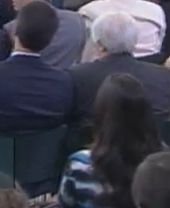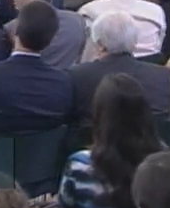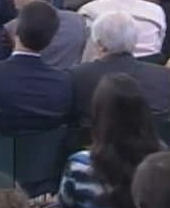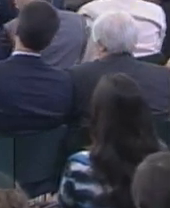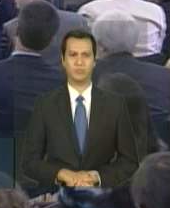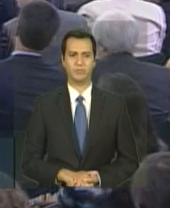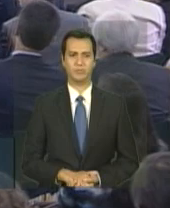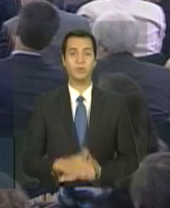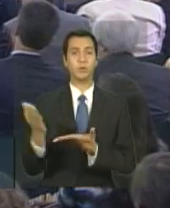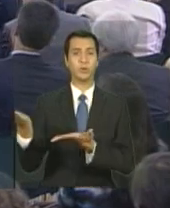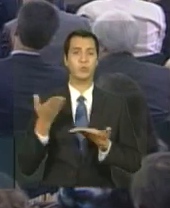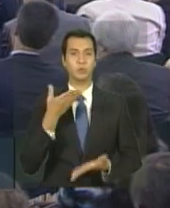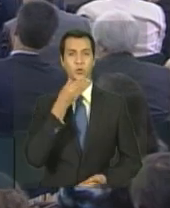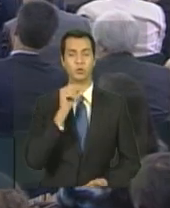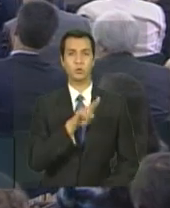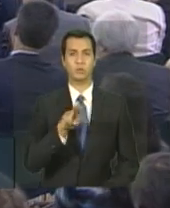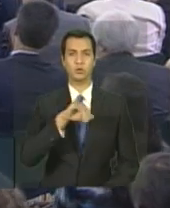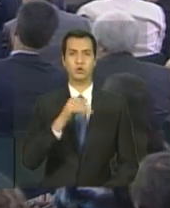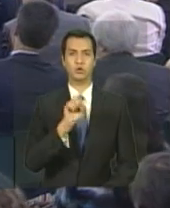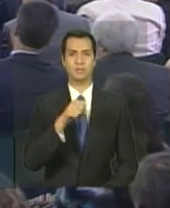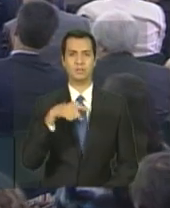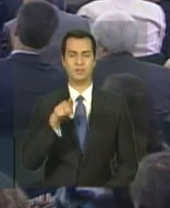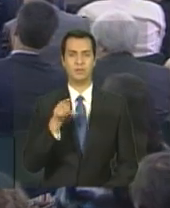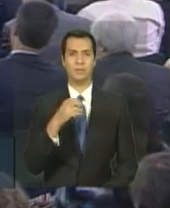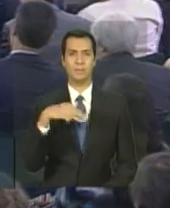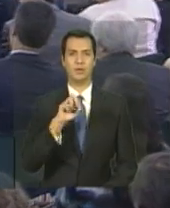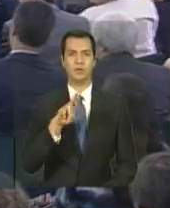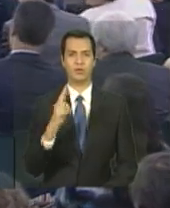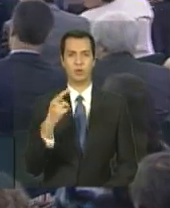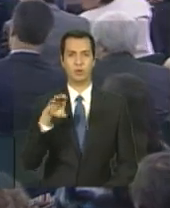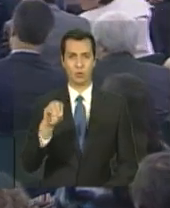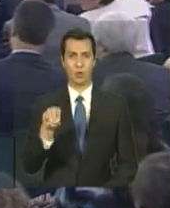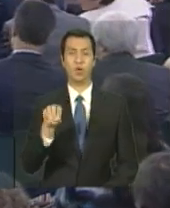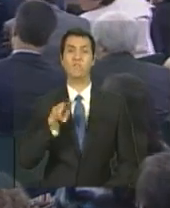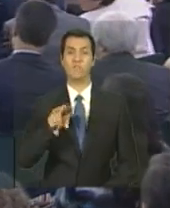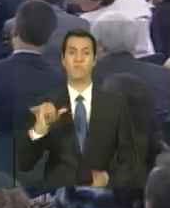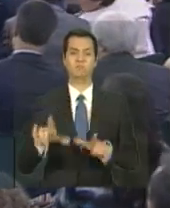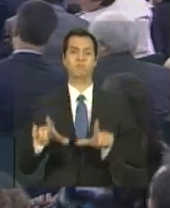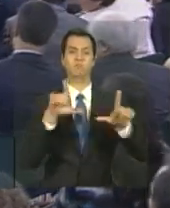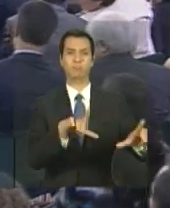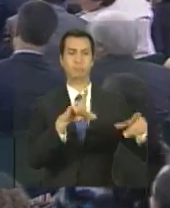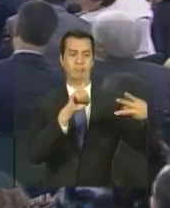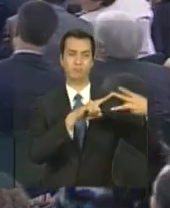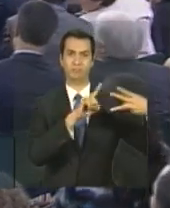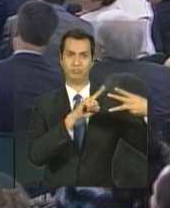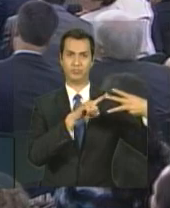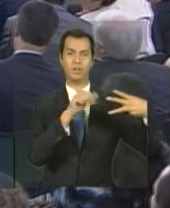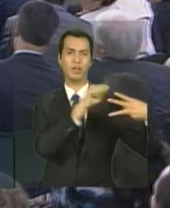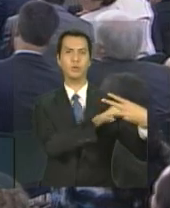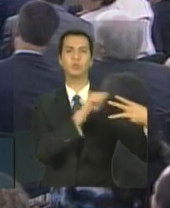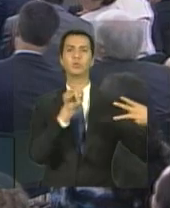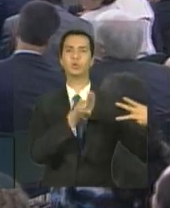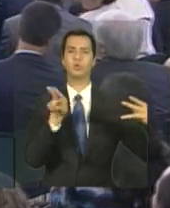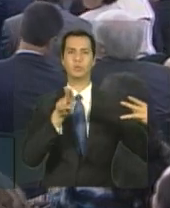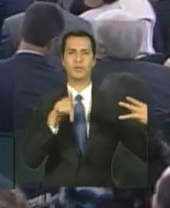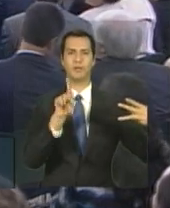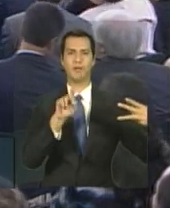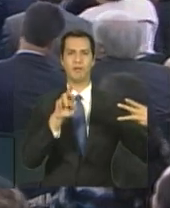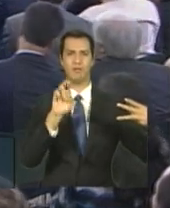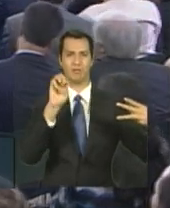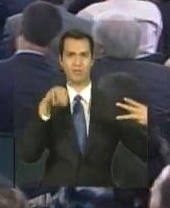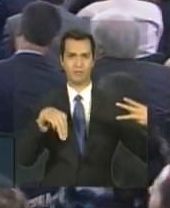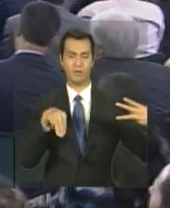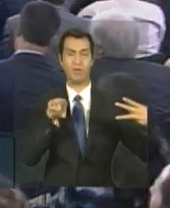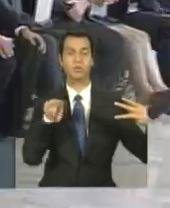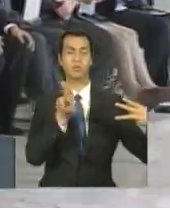Convidamos o senhor José Roberto Marinho a entregar o prêmio à segunda colocada da categoria, Karen Regina de Castro Marins,